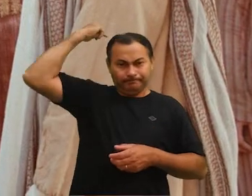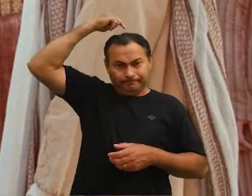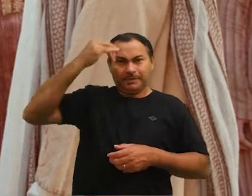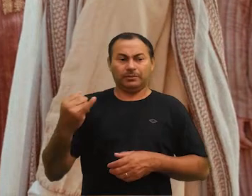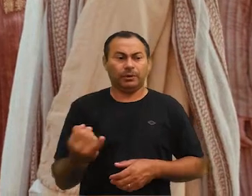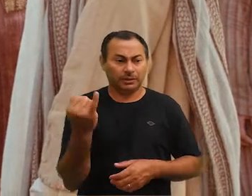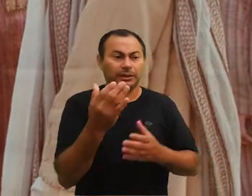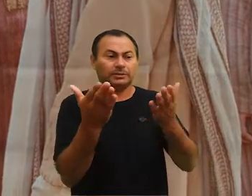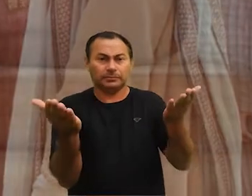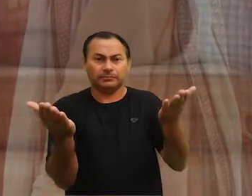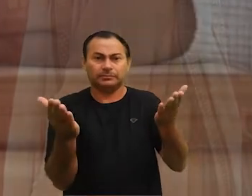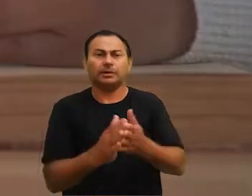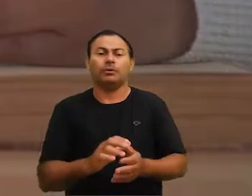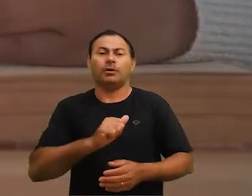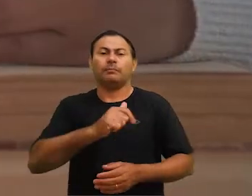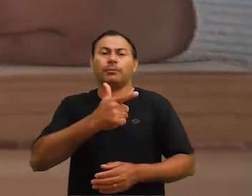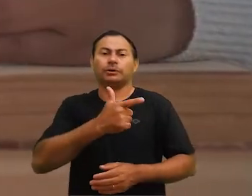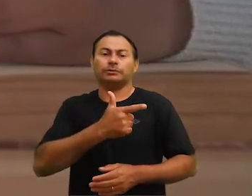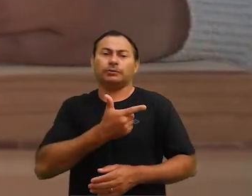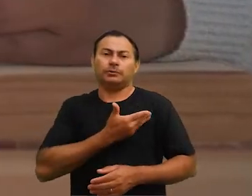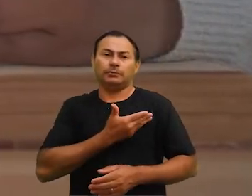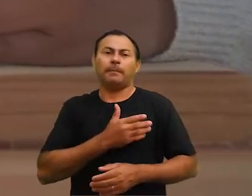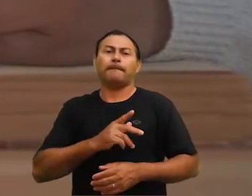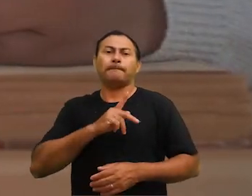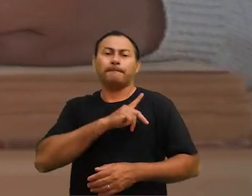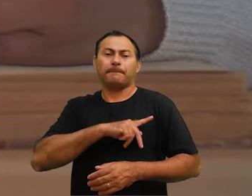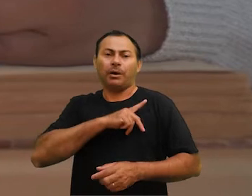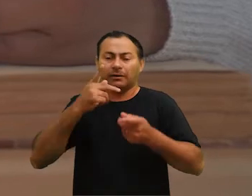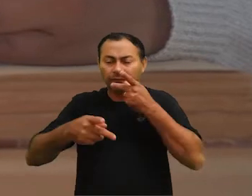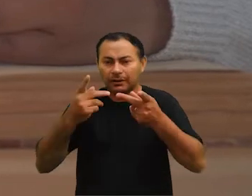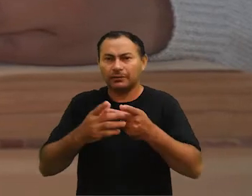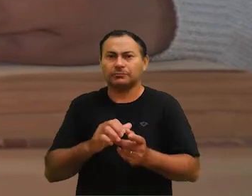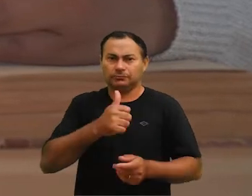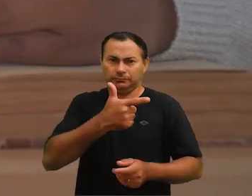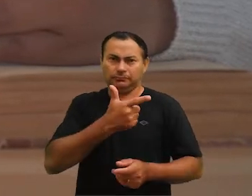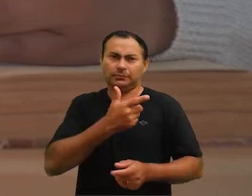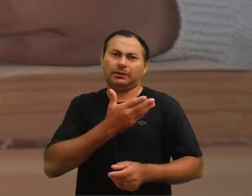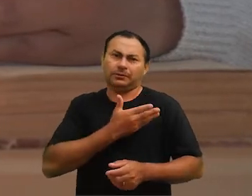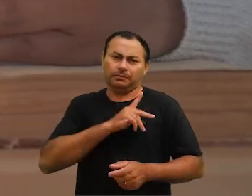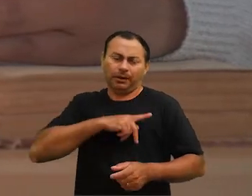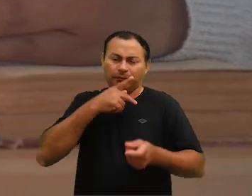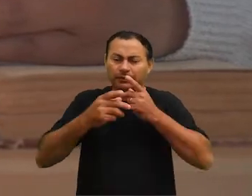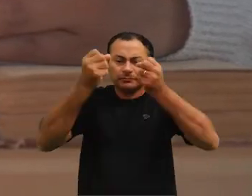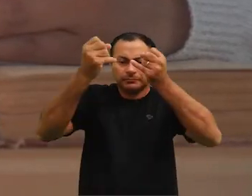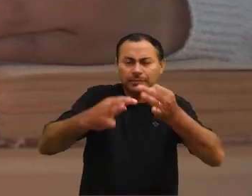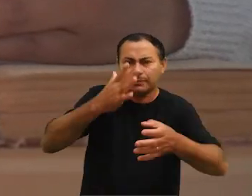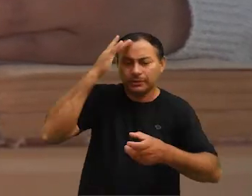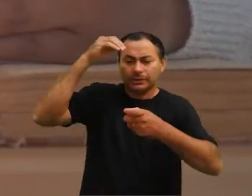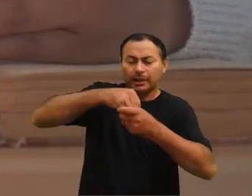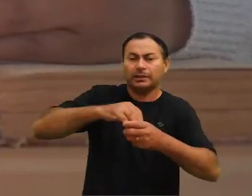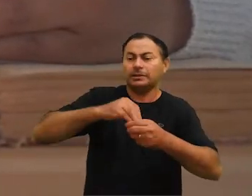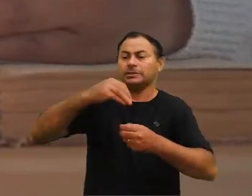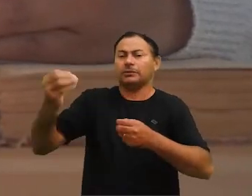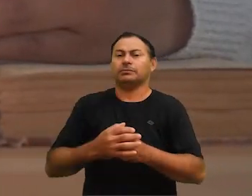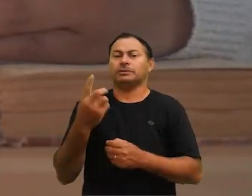que conta. O apóstolo Paulo mostrou que concordava com Jesus quando escreveu sobre o homem exterior e o homem